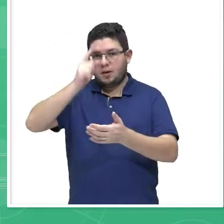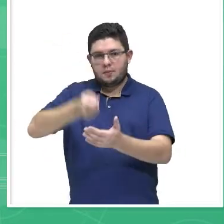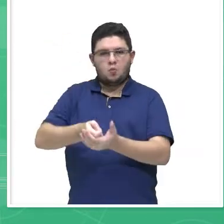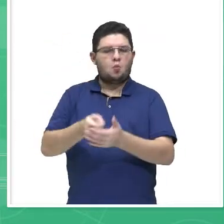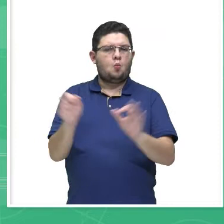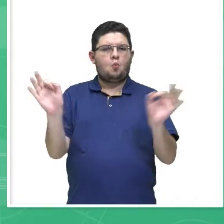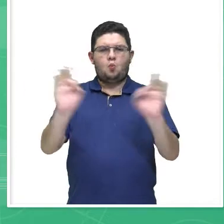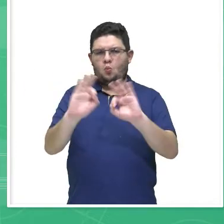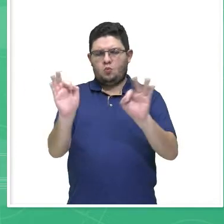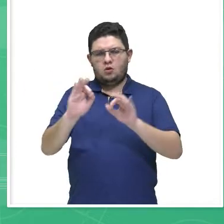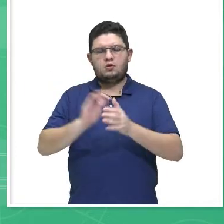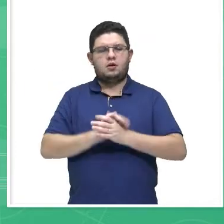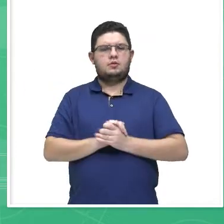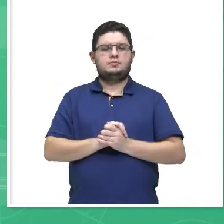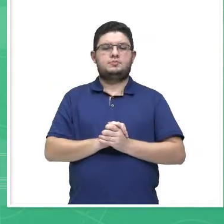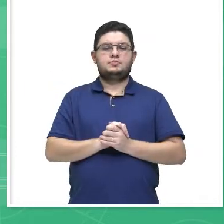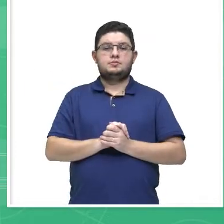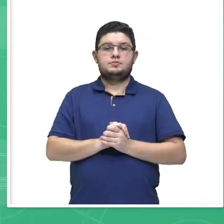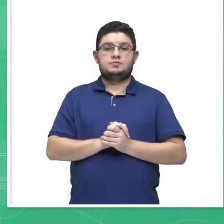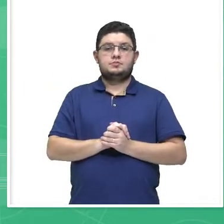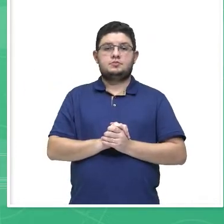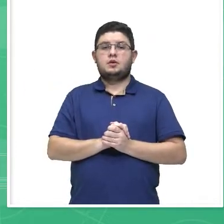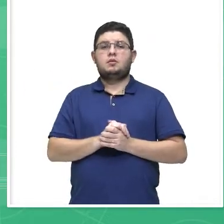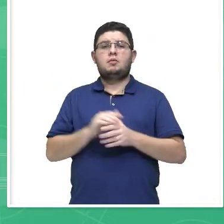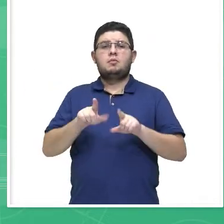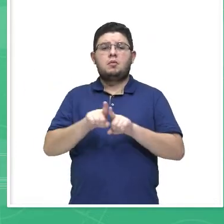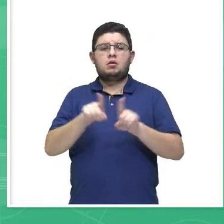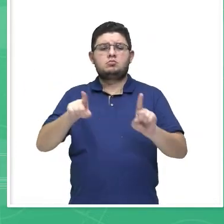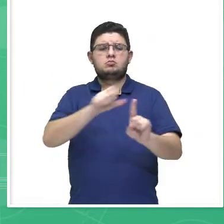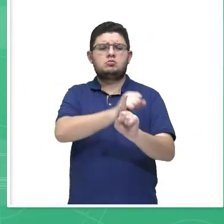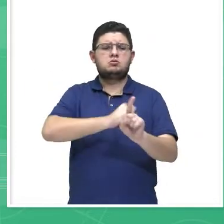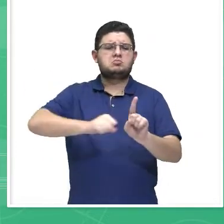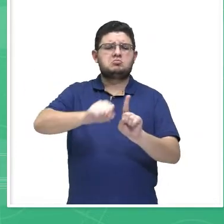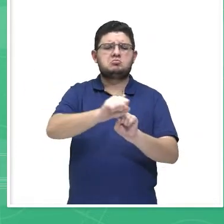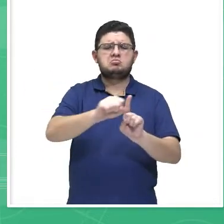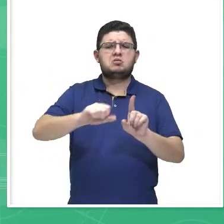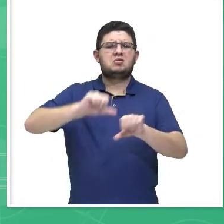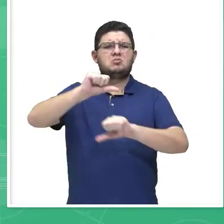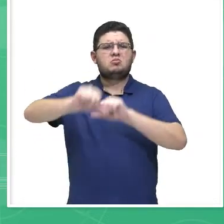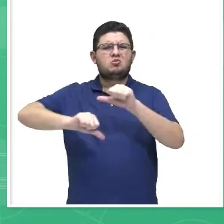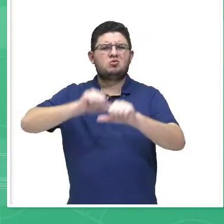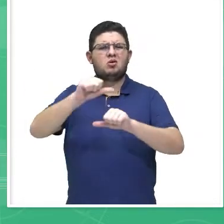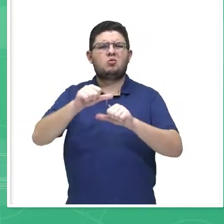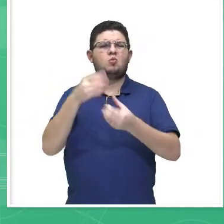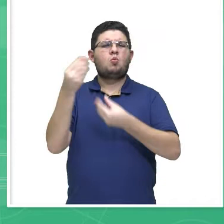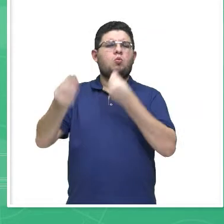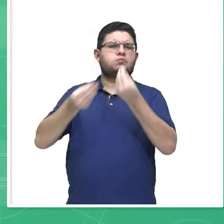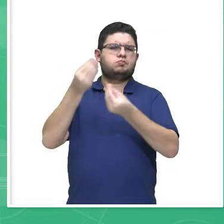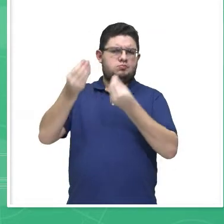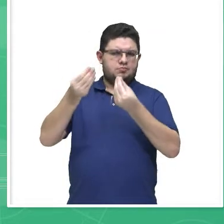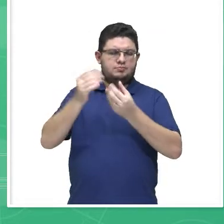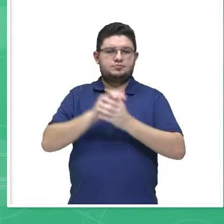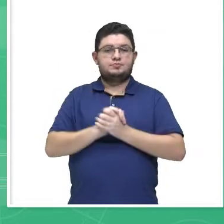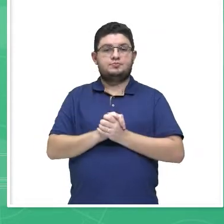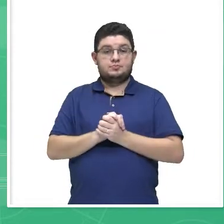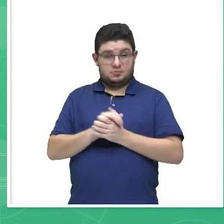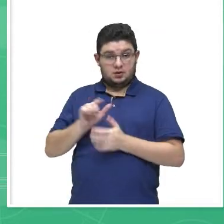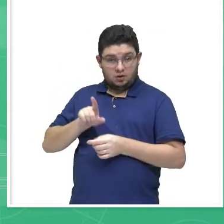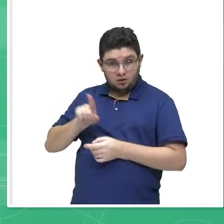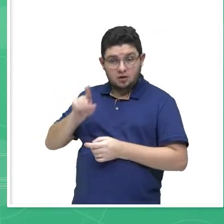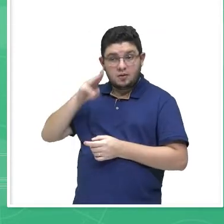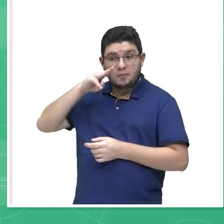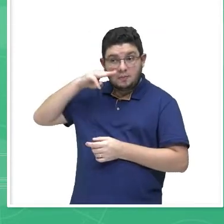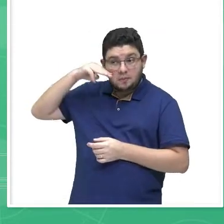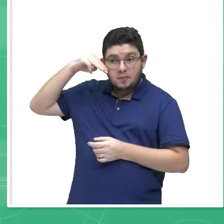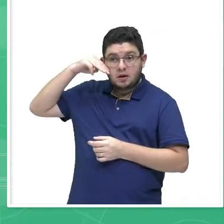vai determinar as mudanças numa sociedade? Ainda de acordo com esta concepção de Marx,